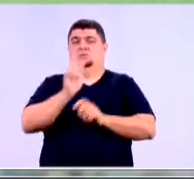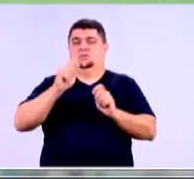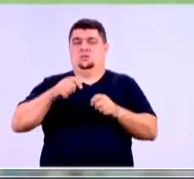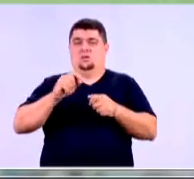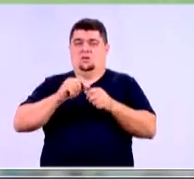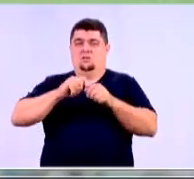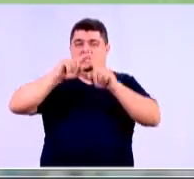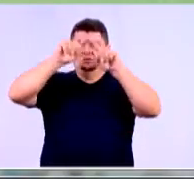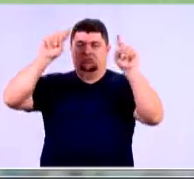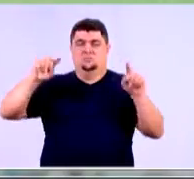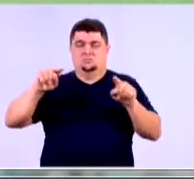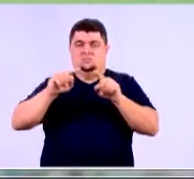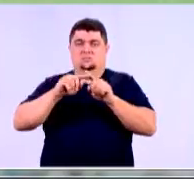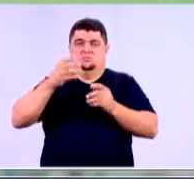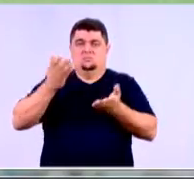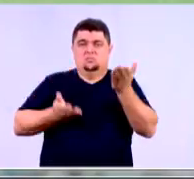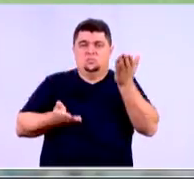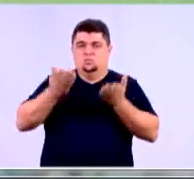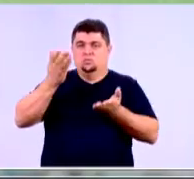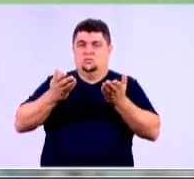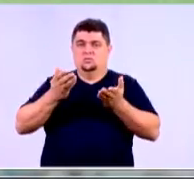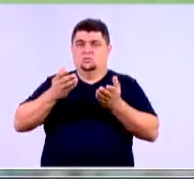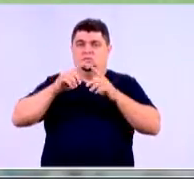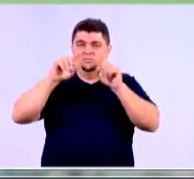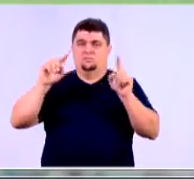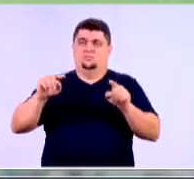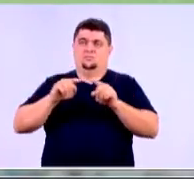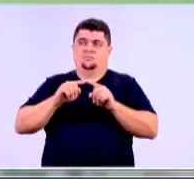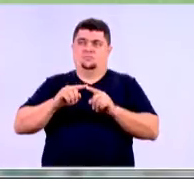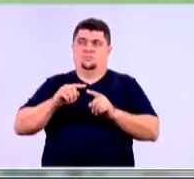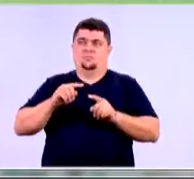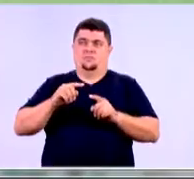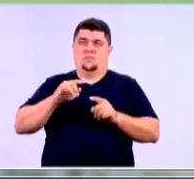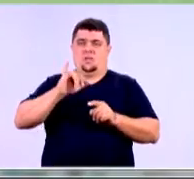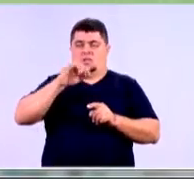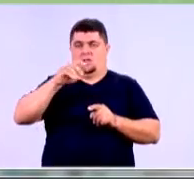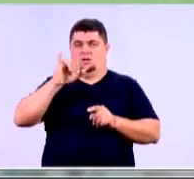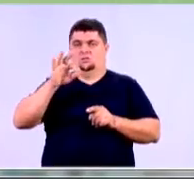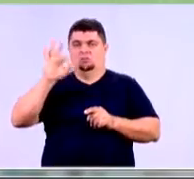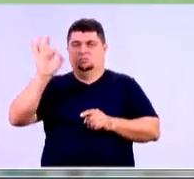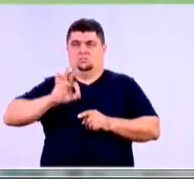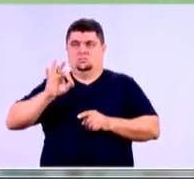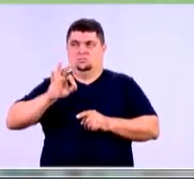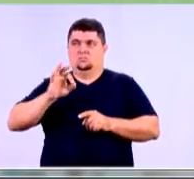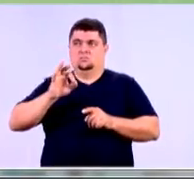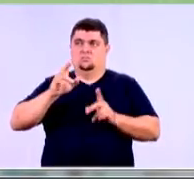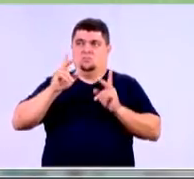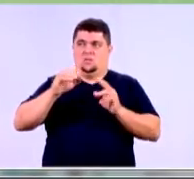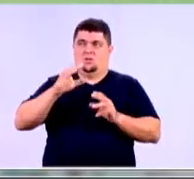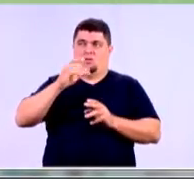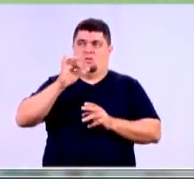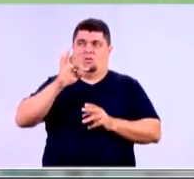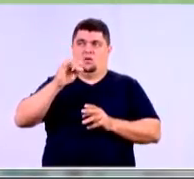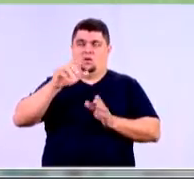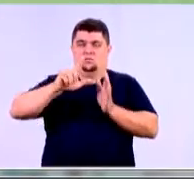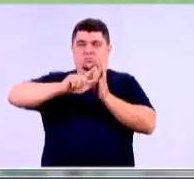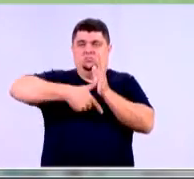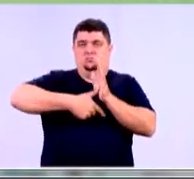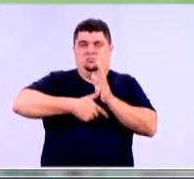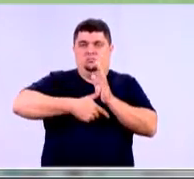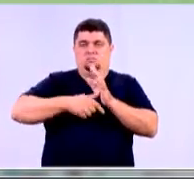forma de índice, por meio do seguinte cálculo: taxa de inadimplência é igual a créditos em